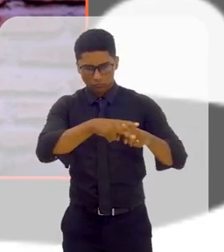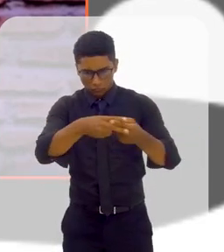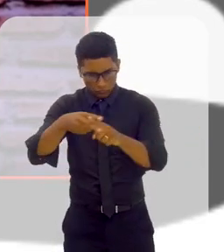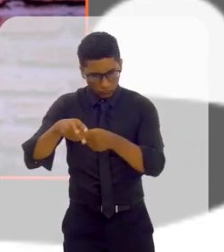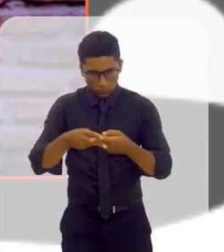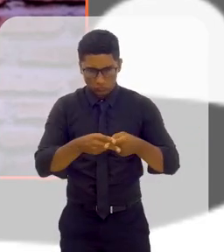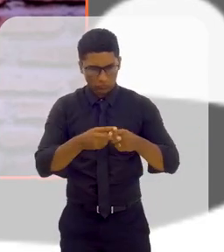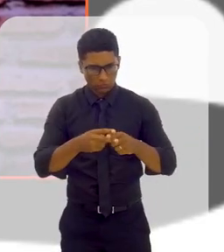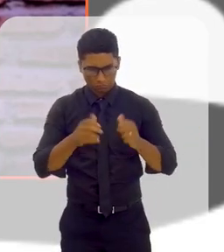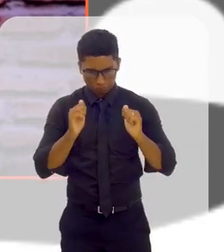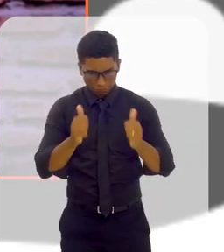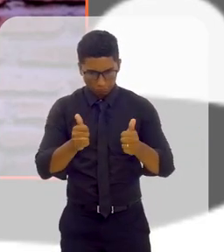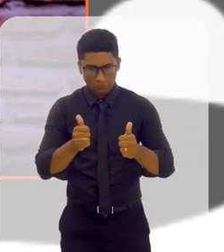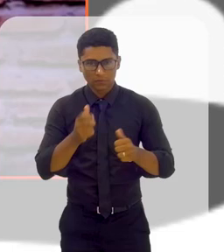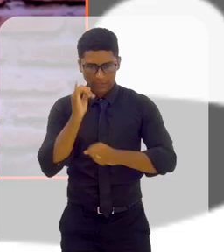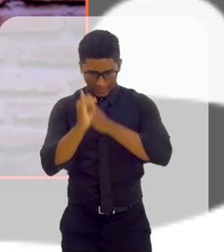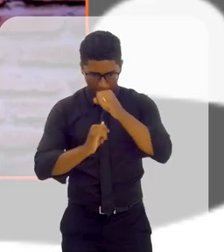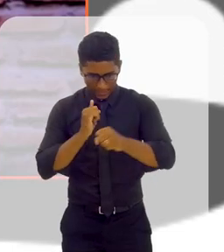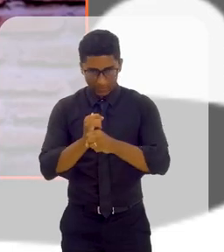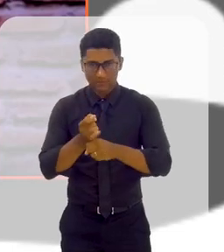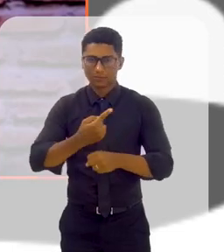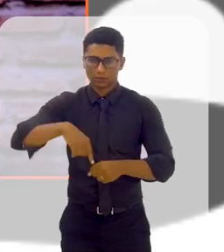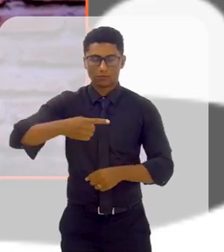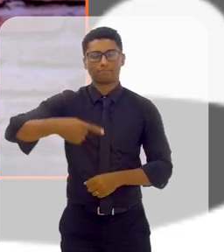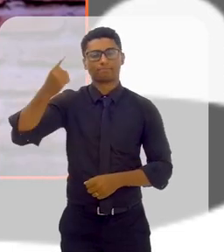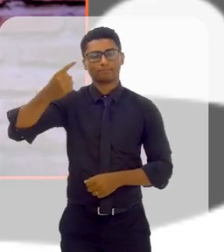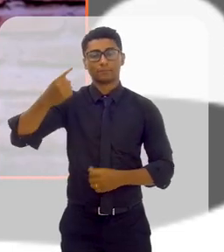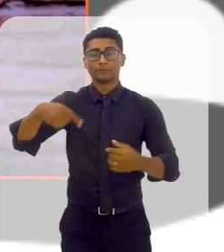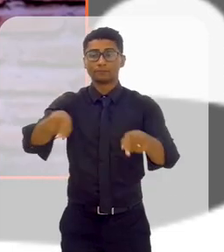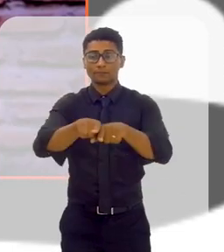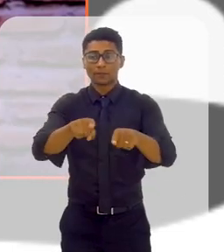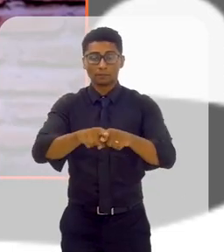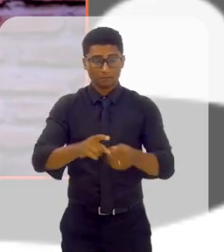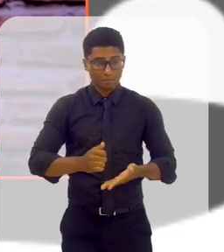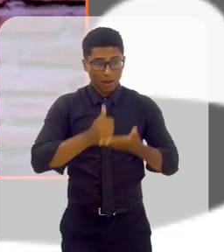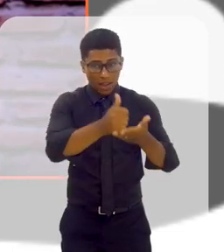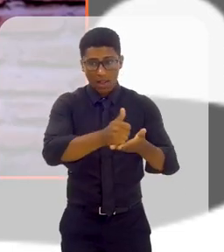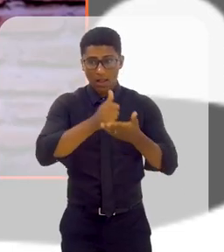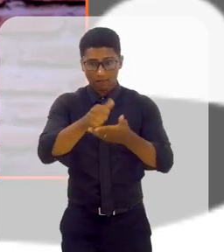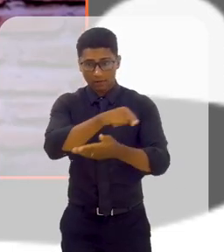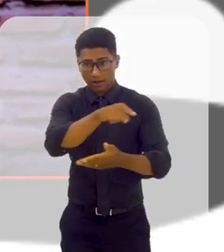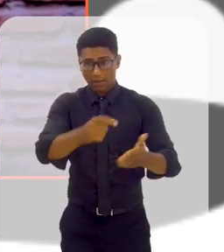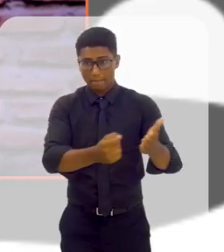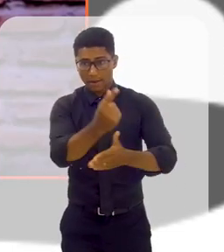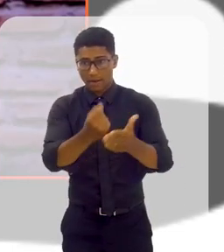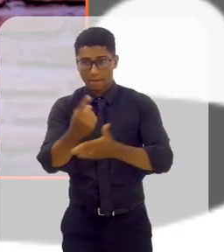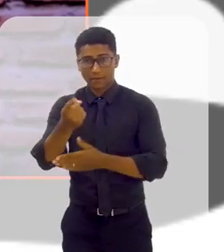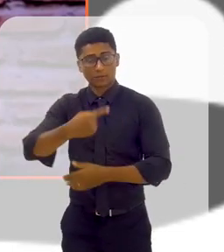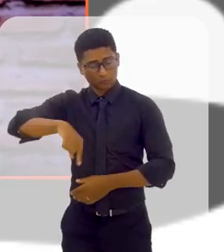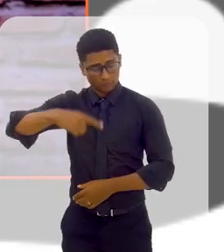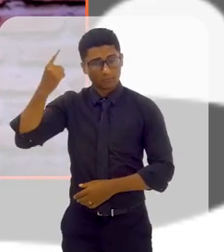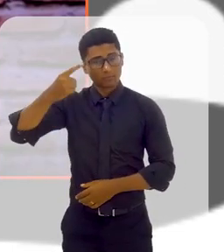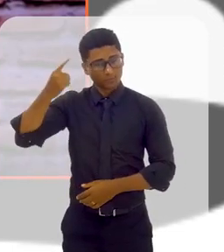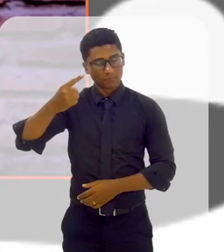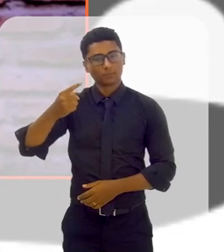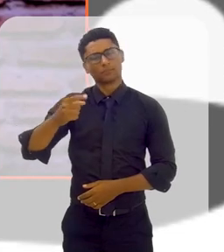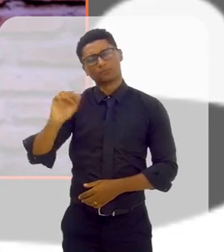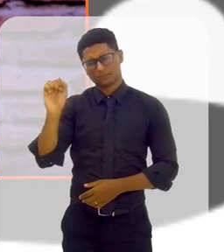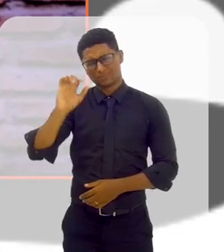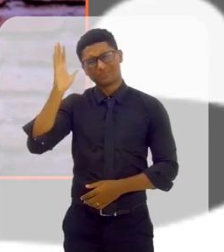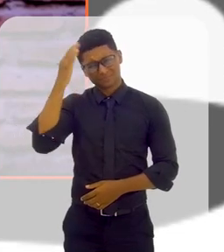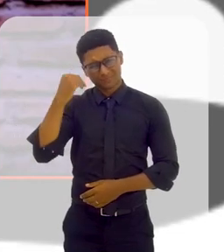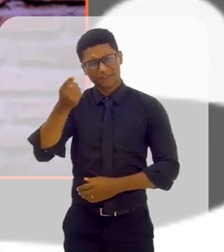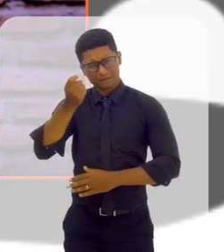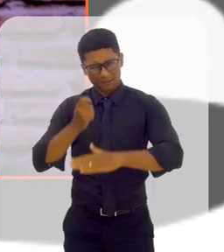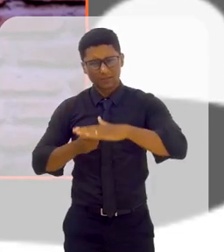na internet nós somos Pioneiros Wagner entrega nós somos Pioneiros O que é caro o pioneirismo